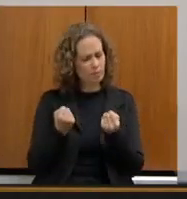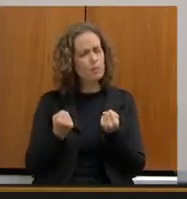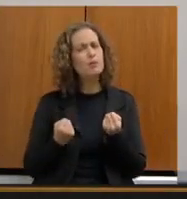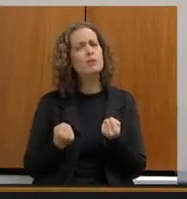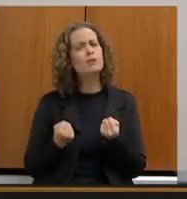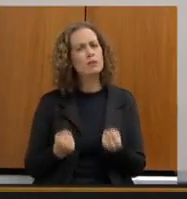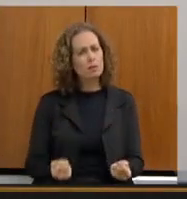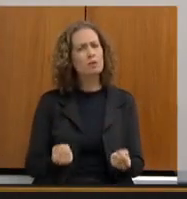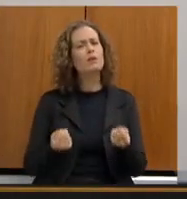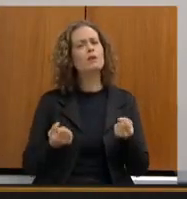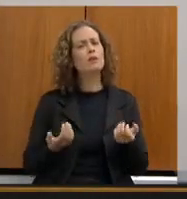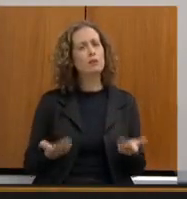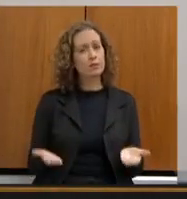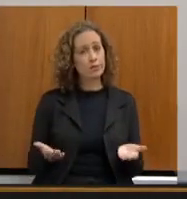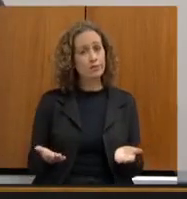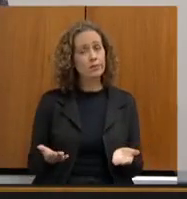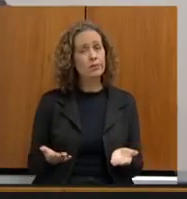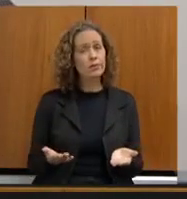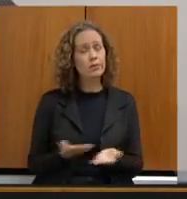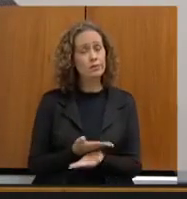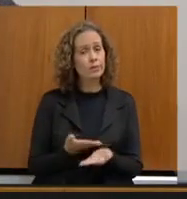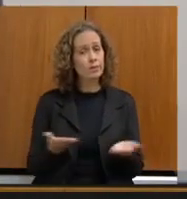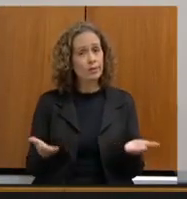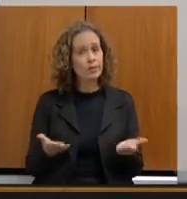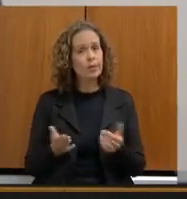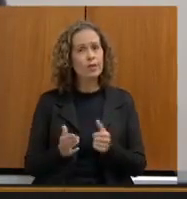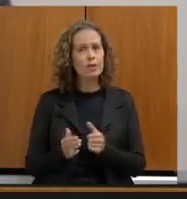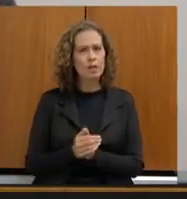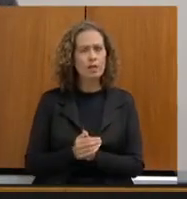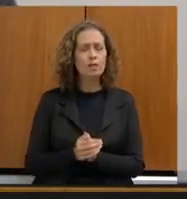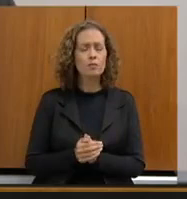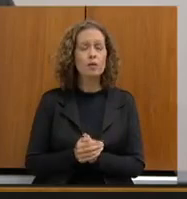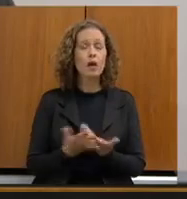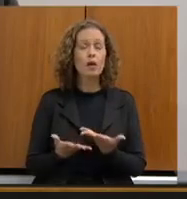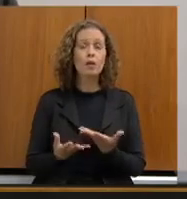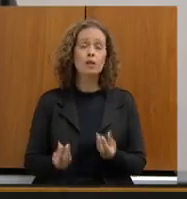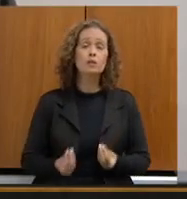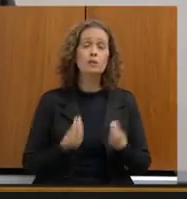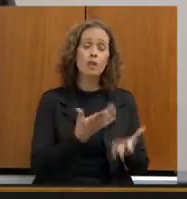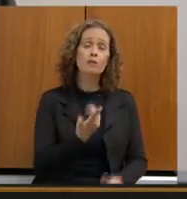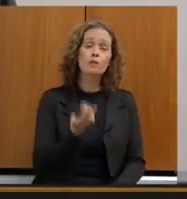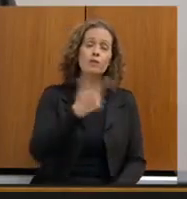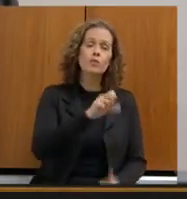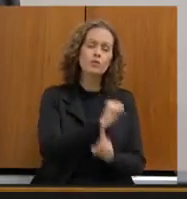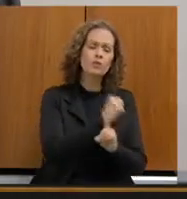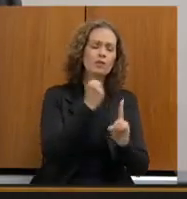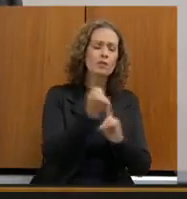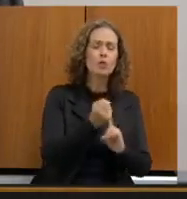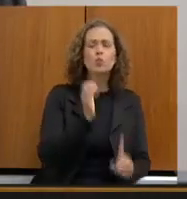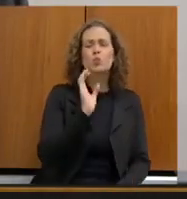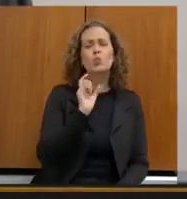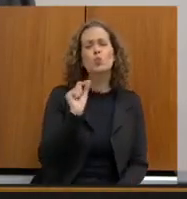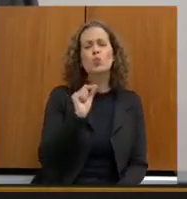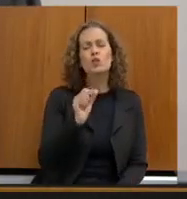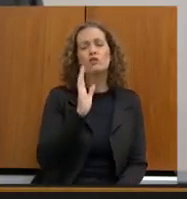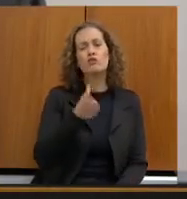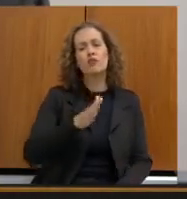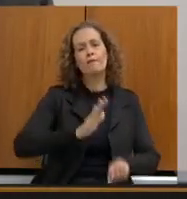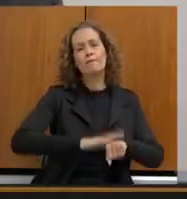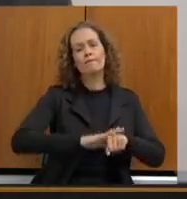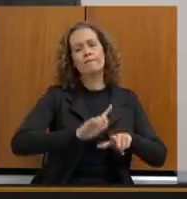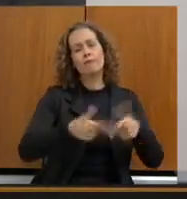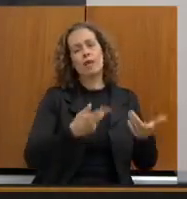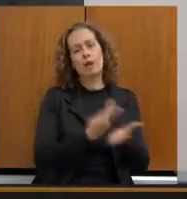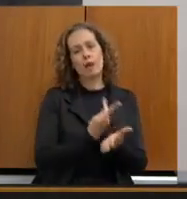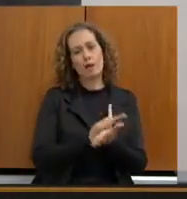é eu diria é devolver à sociedade o estrago que ele fez Então eu penso